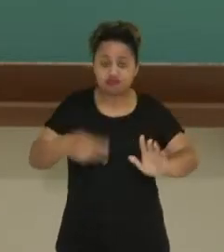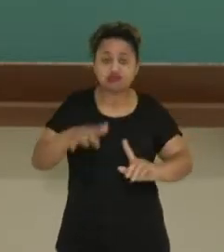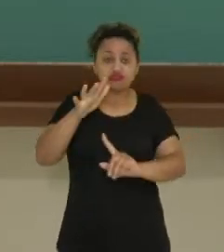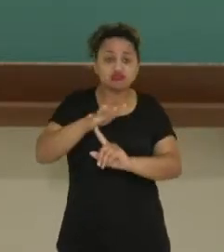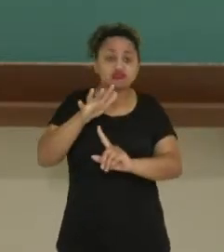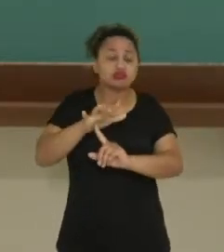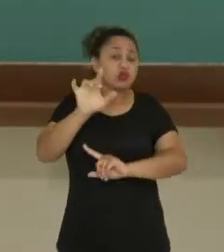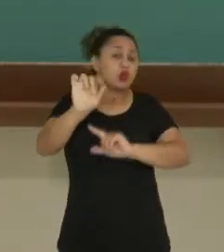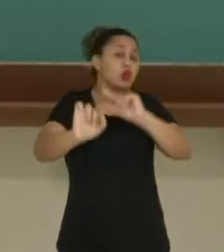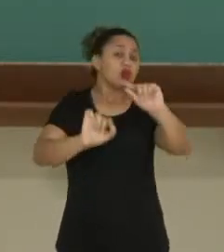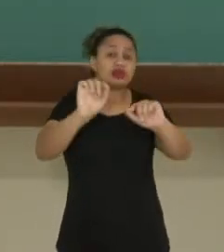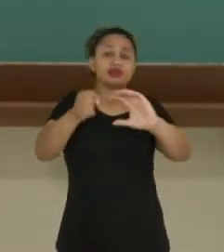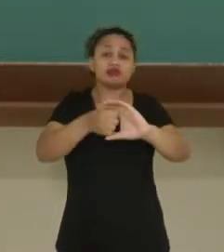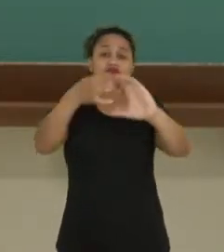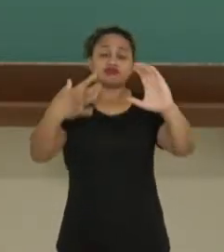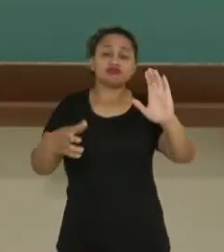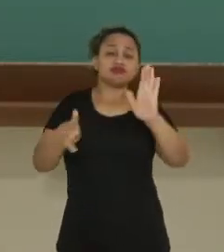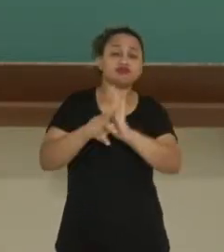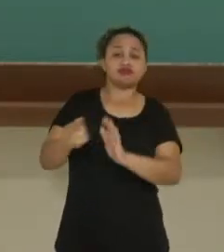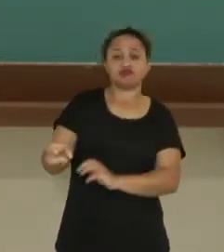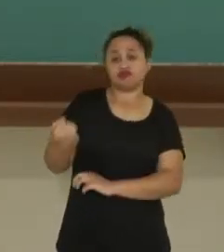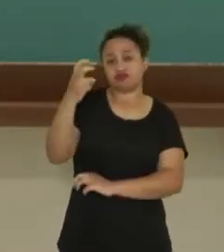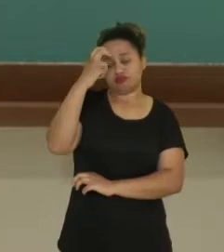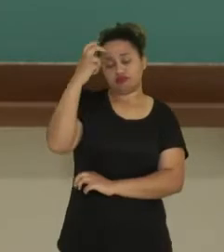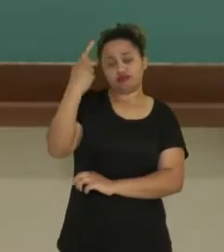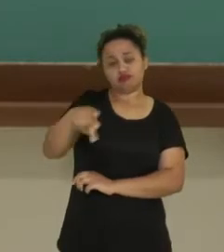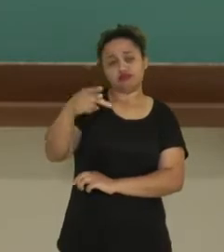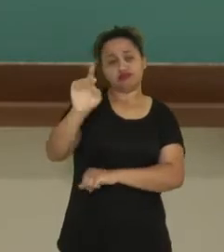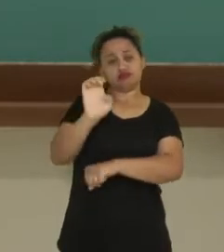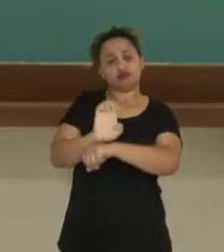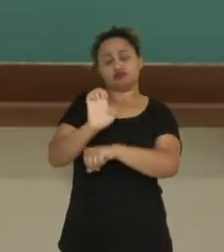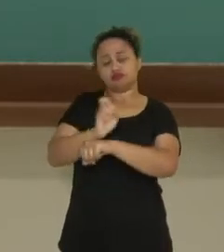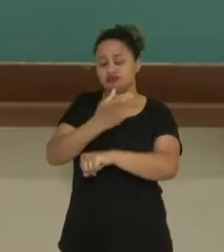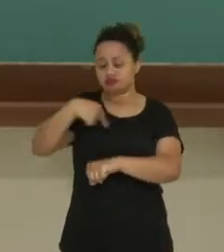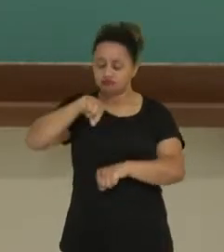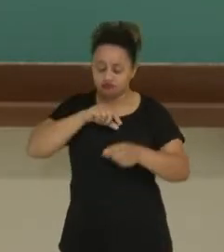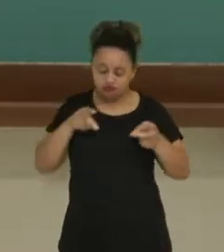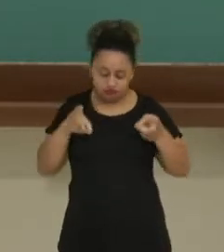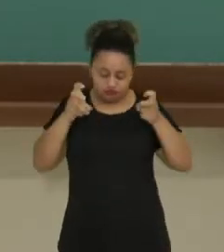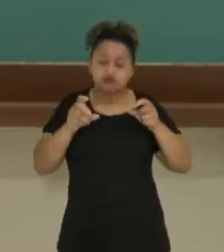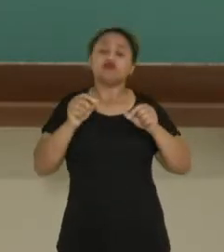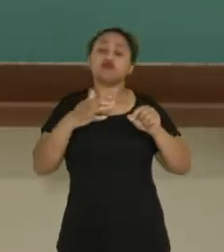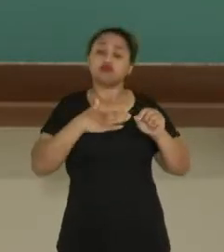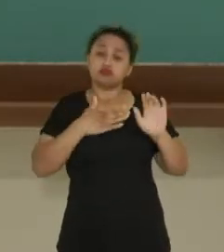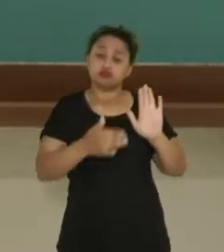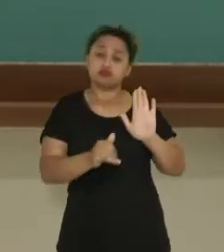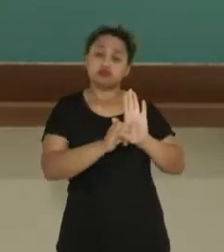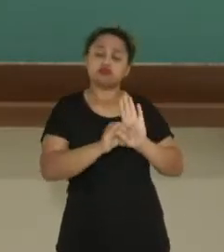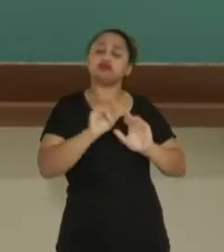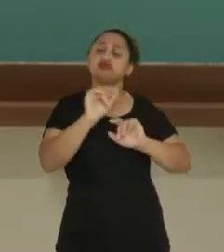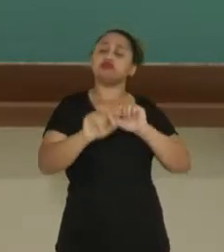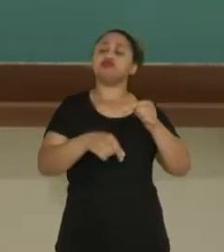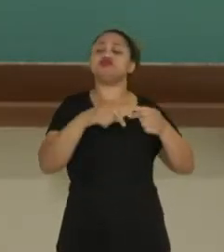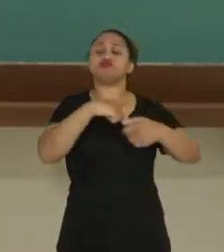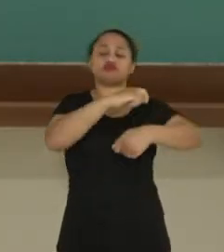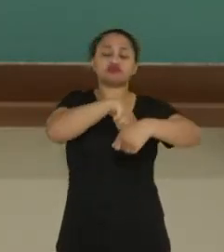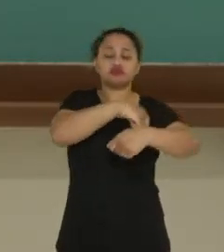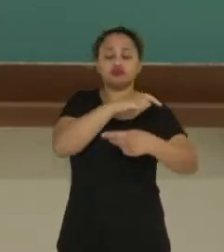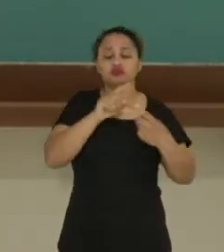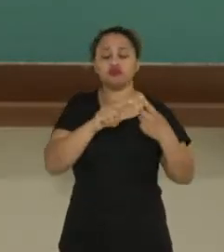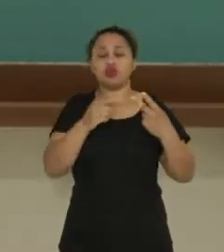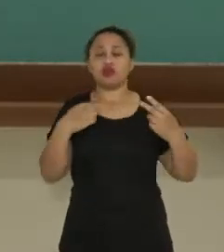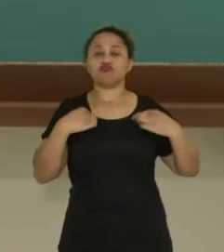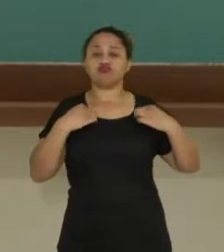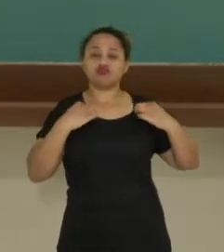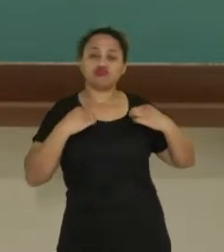os aspectos da cultura do Paraná que nós nos identificamos, né, na culinária, na vestimenta,